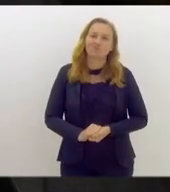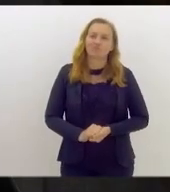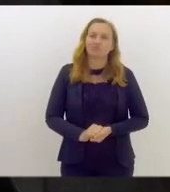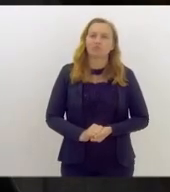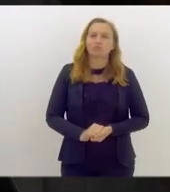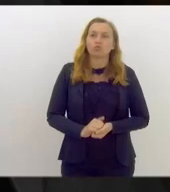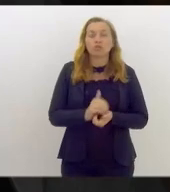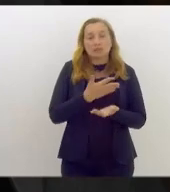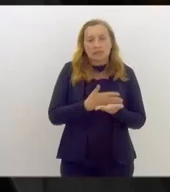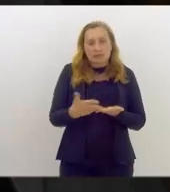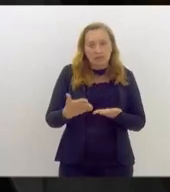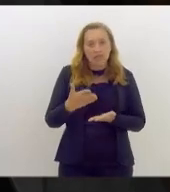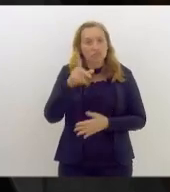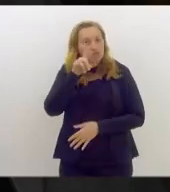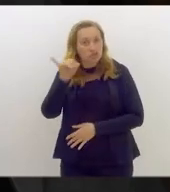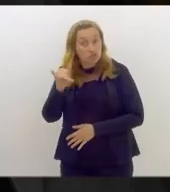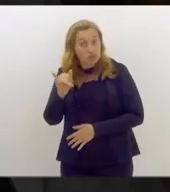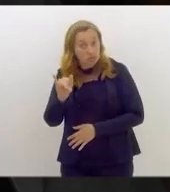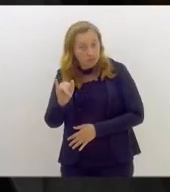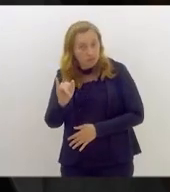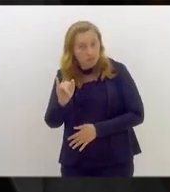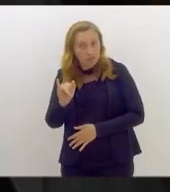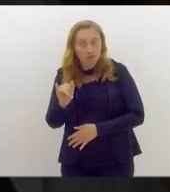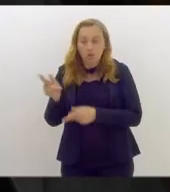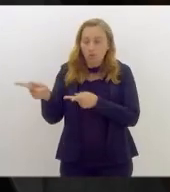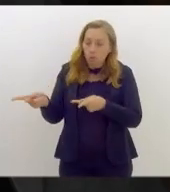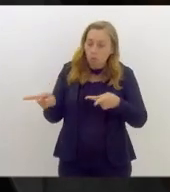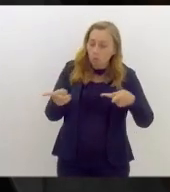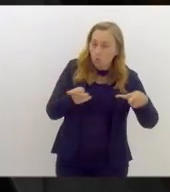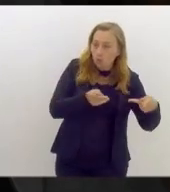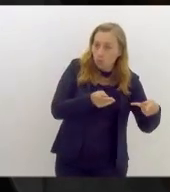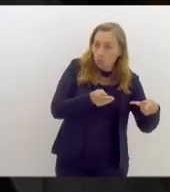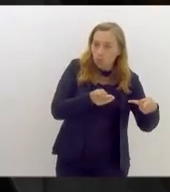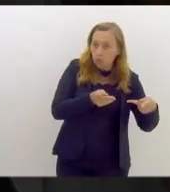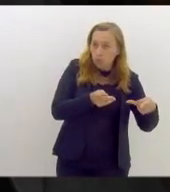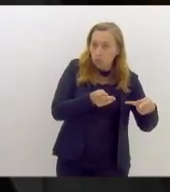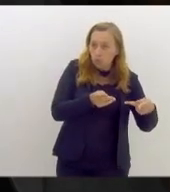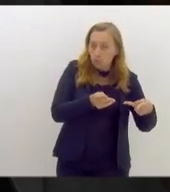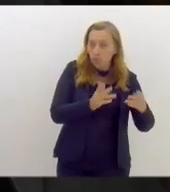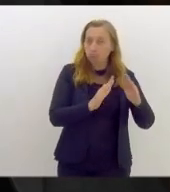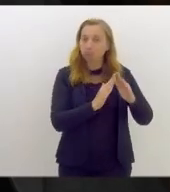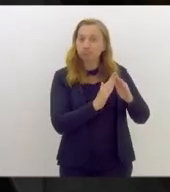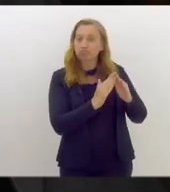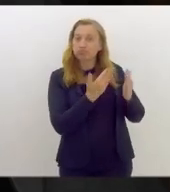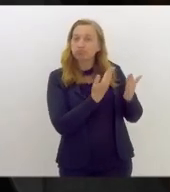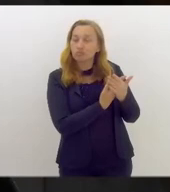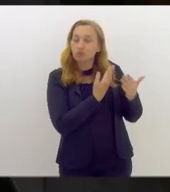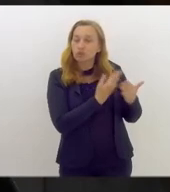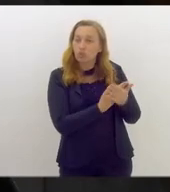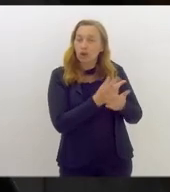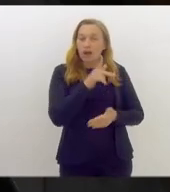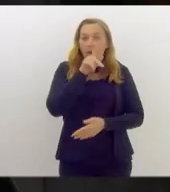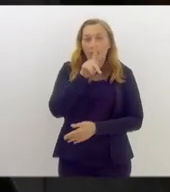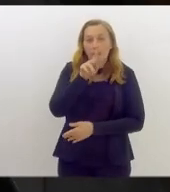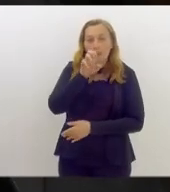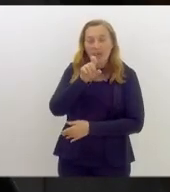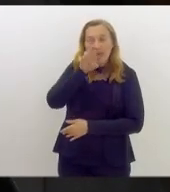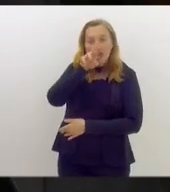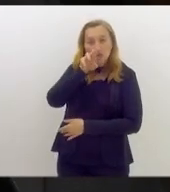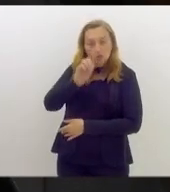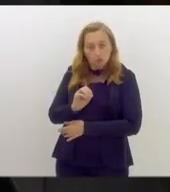iniciei meu dia visitando o campus do Colégio Pedro II em São Cristóvão aquele Campos